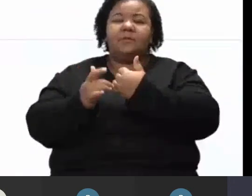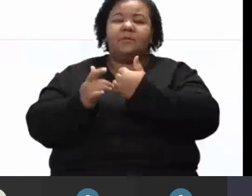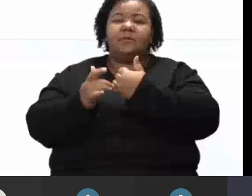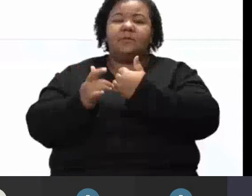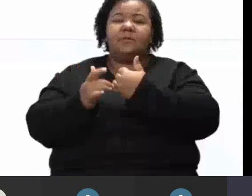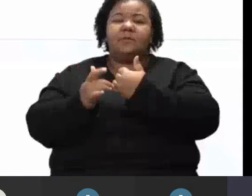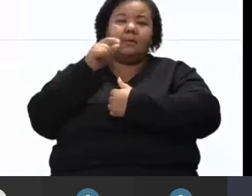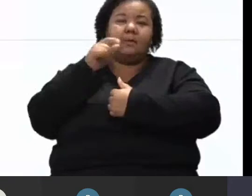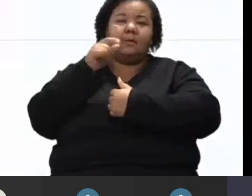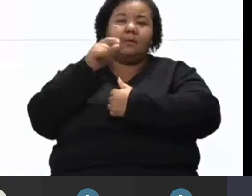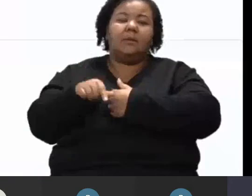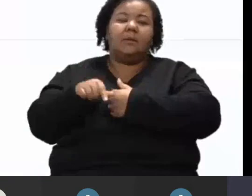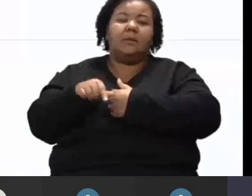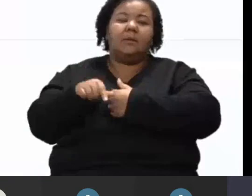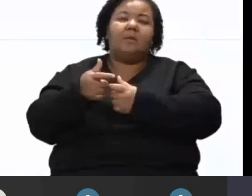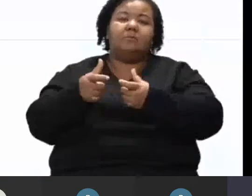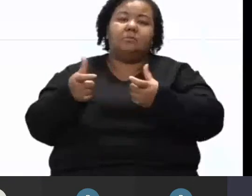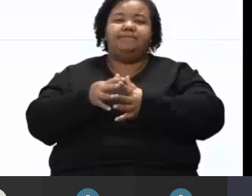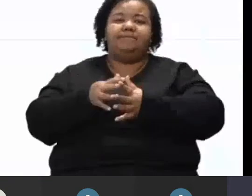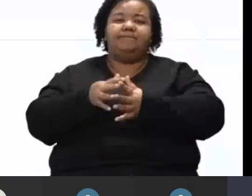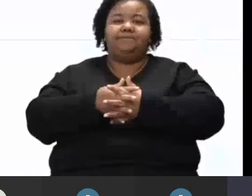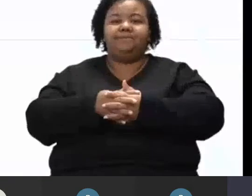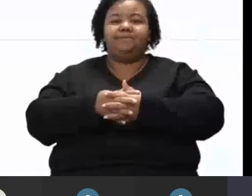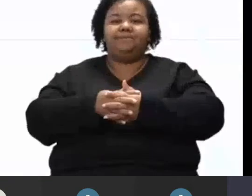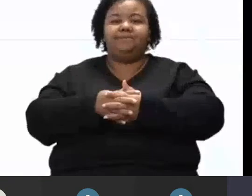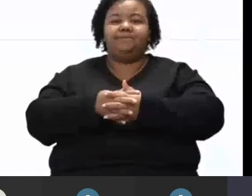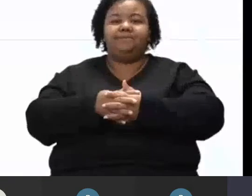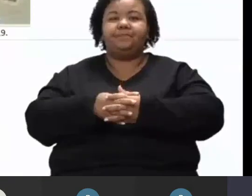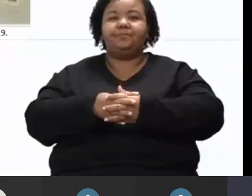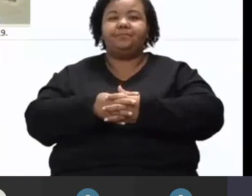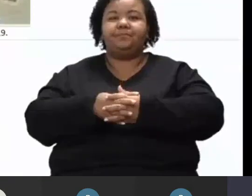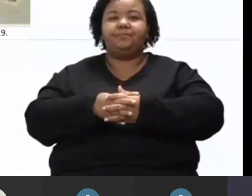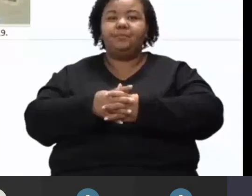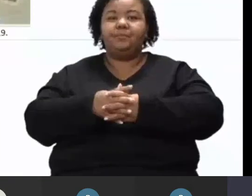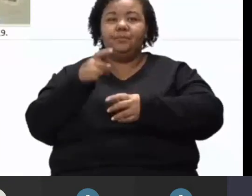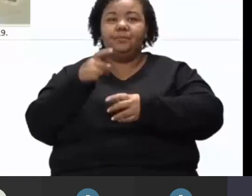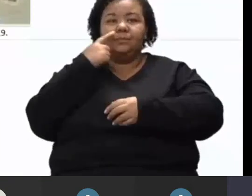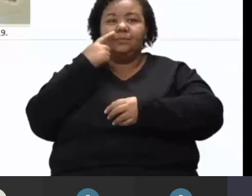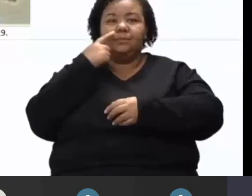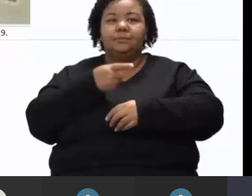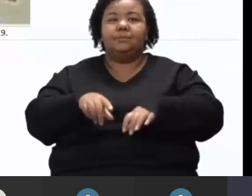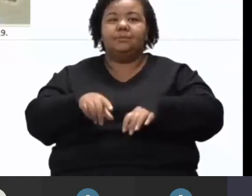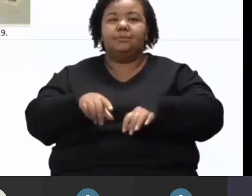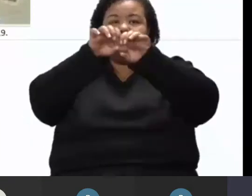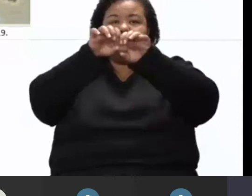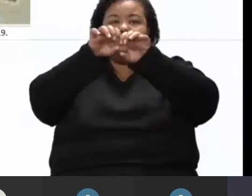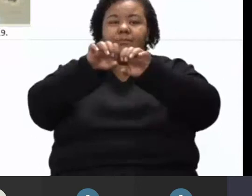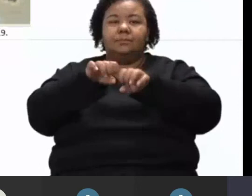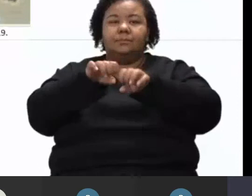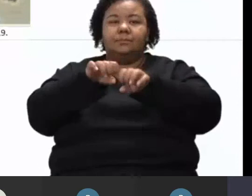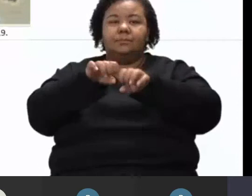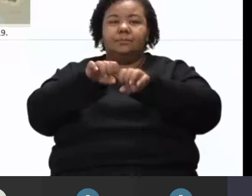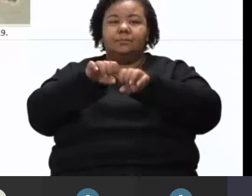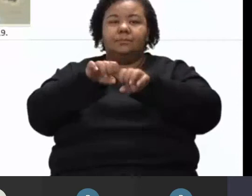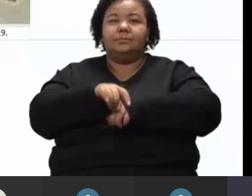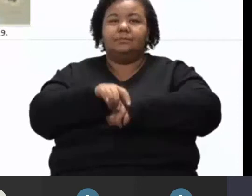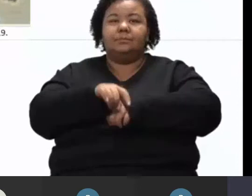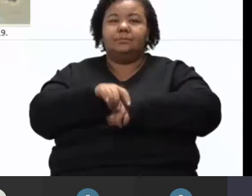partir dessa célula mãe. E aqui nós temos a estrutura, a análise macroscópica